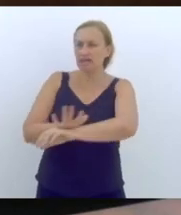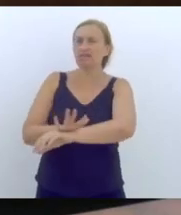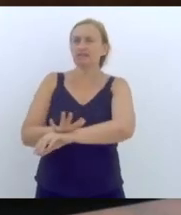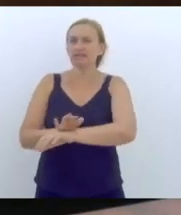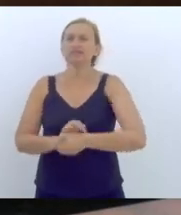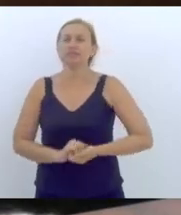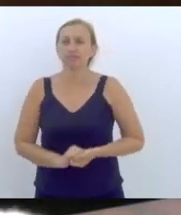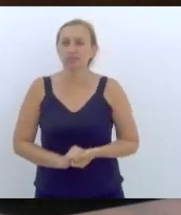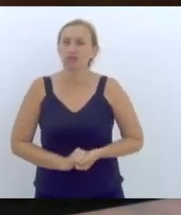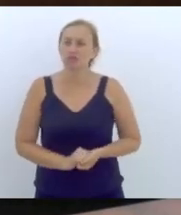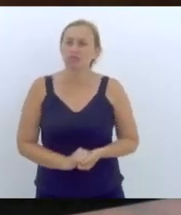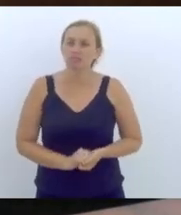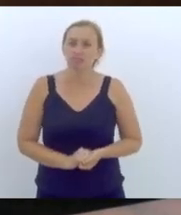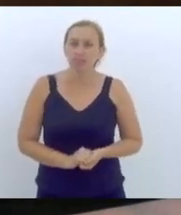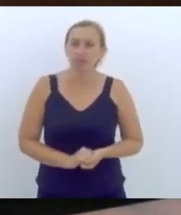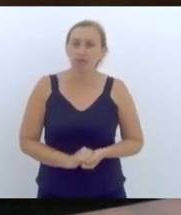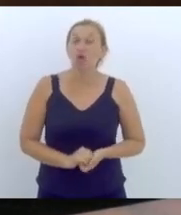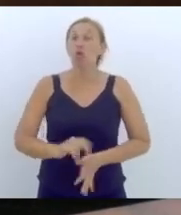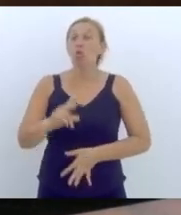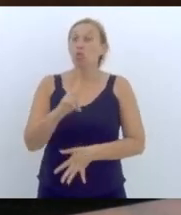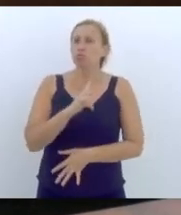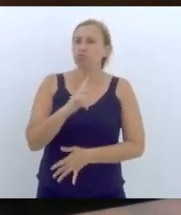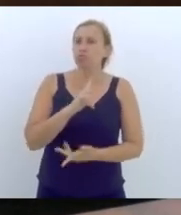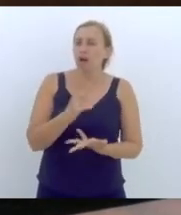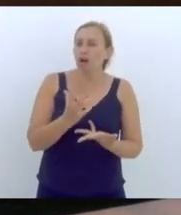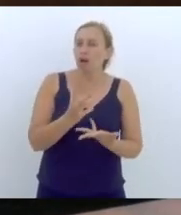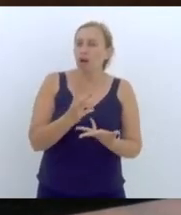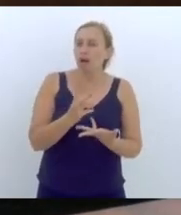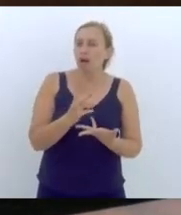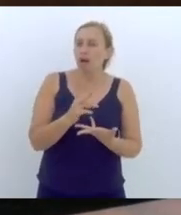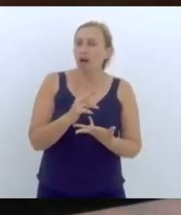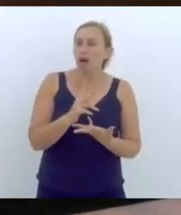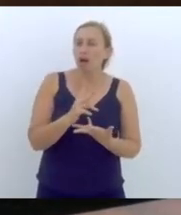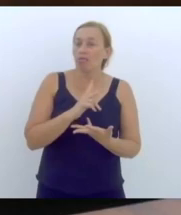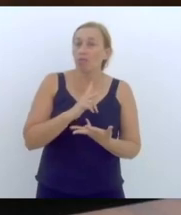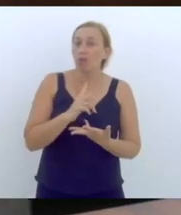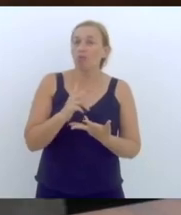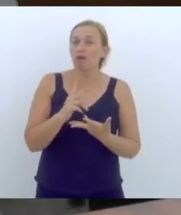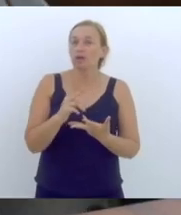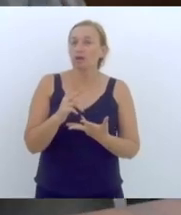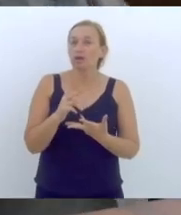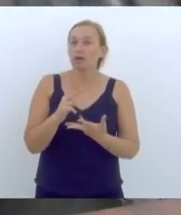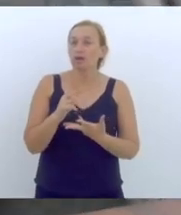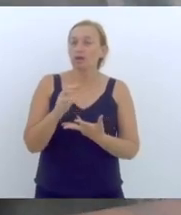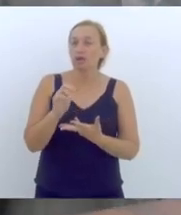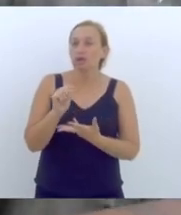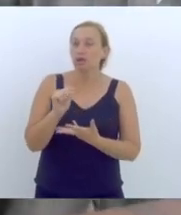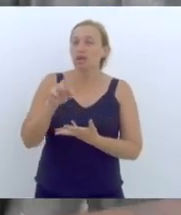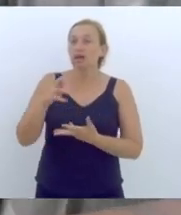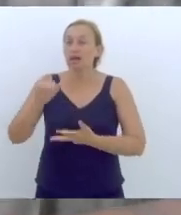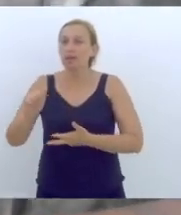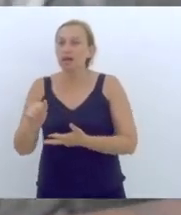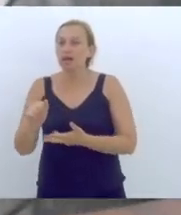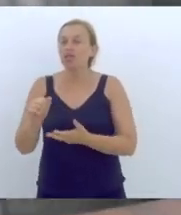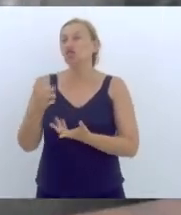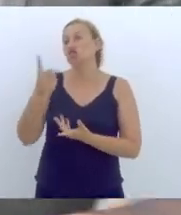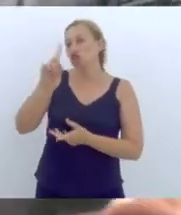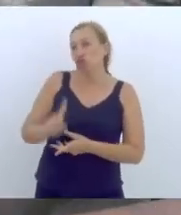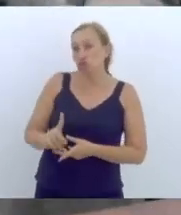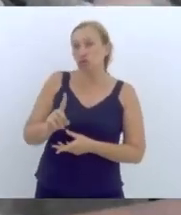pode ser racista. O próprio, a própria Câmara de Diretores Lojistas,